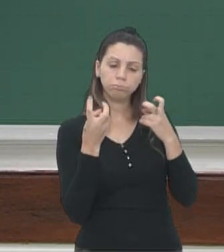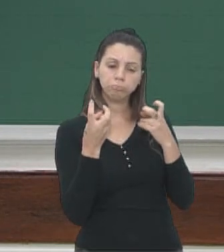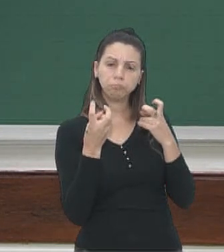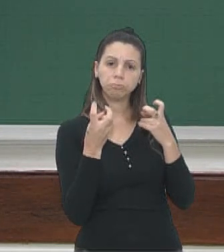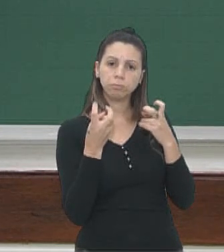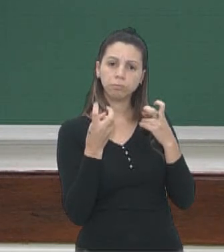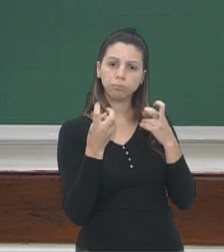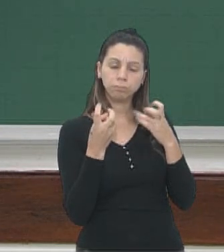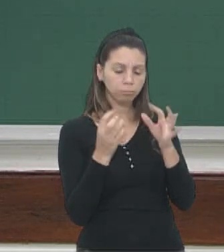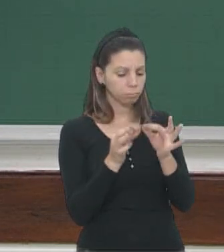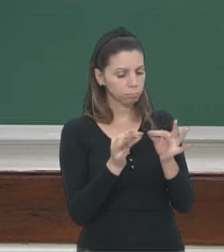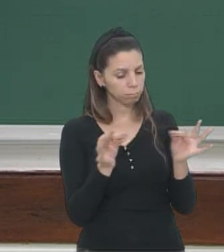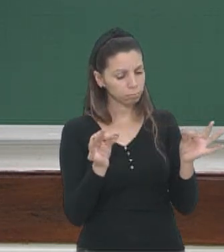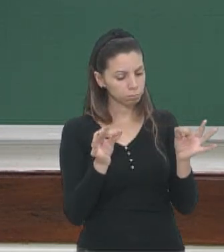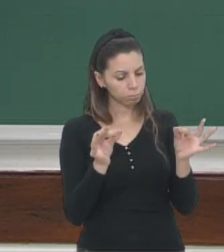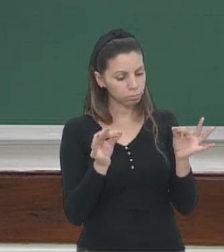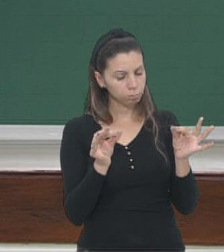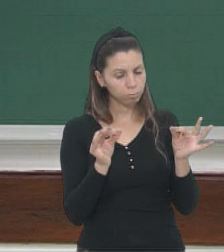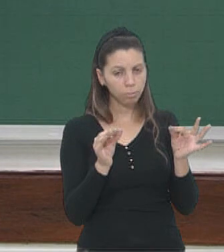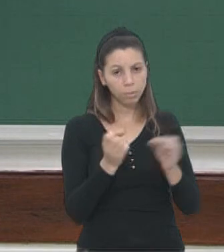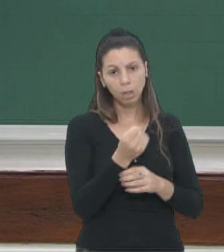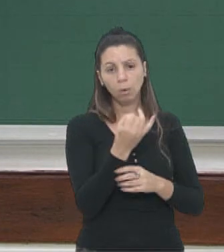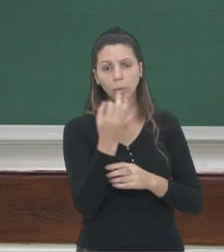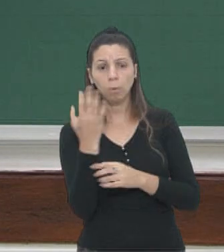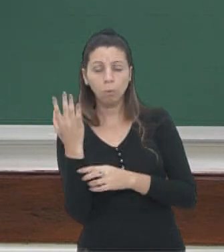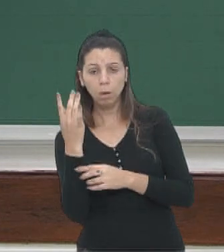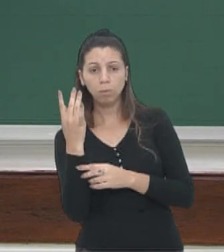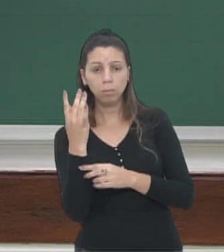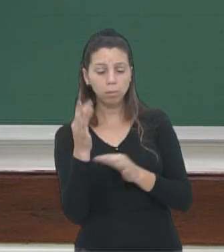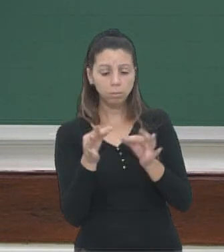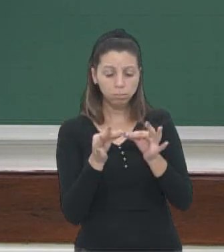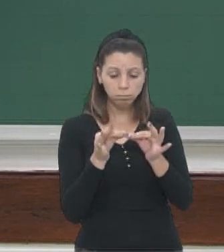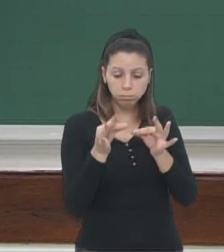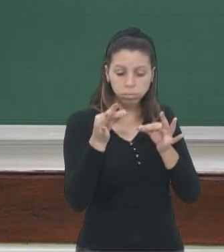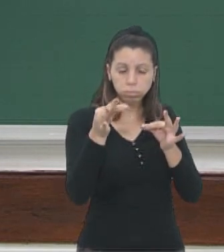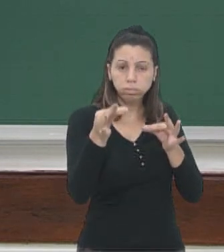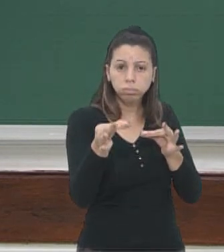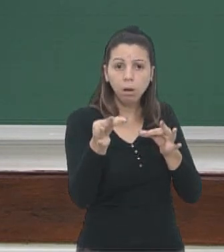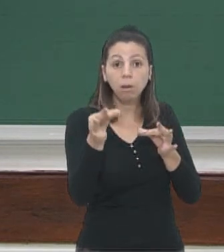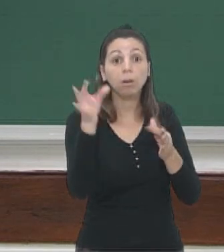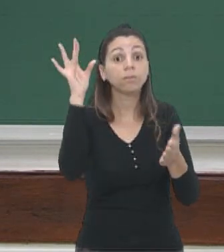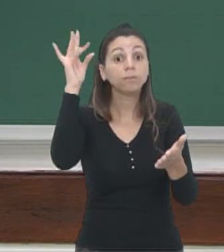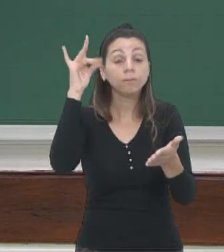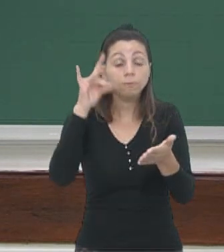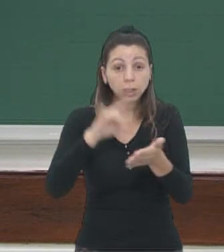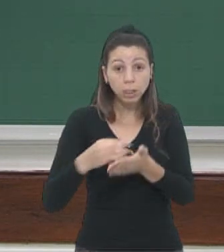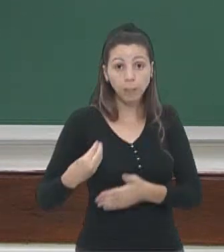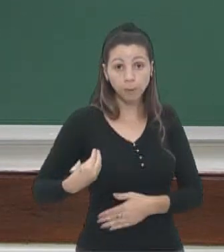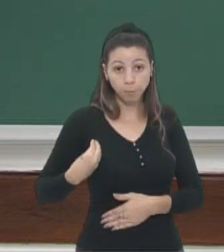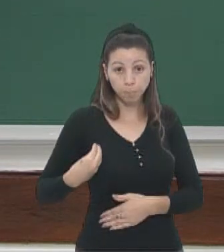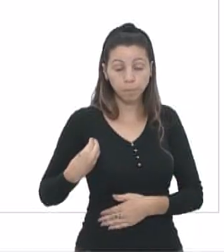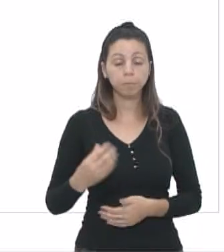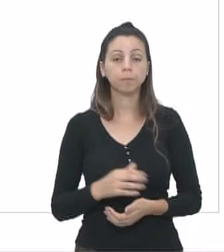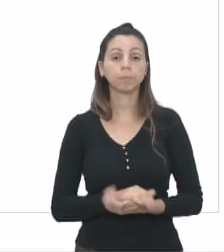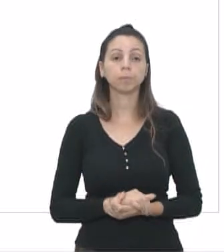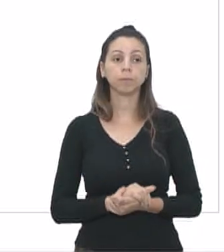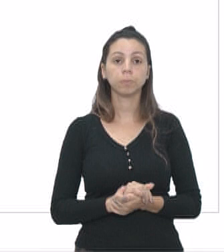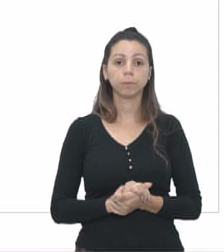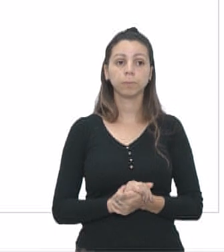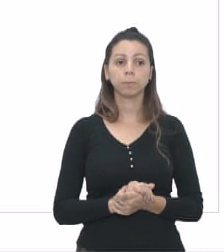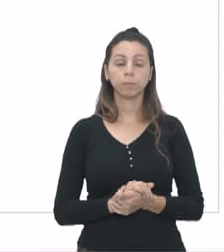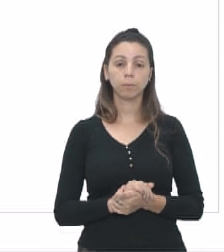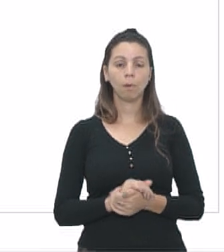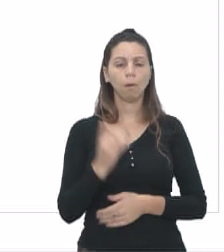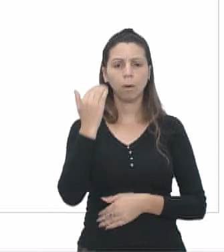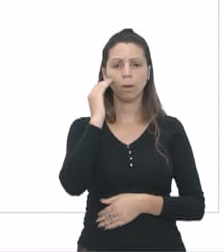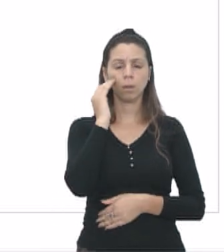determinado intervalo no mapa e saber quanto esse determinado intervalo corresponde na realidade. Acompanhe ali na tela,